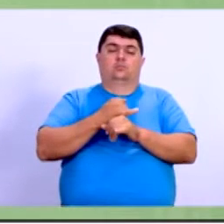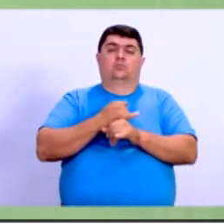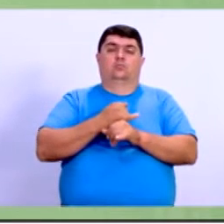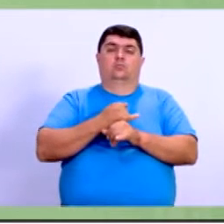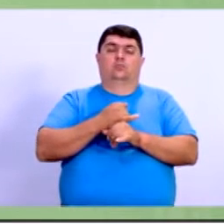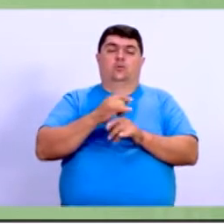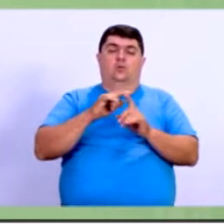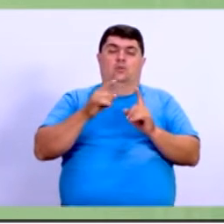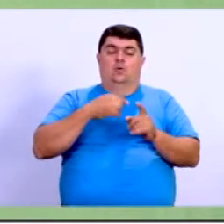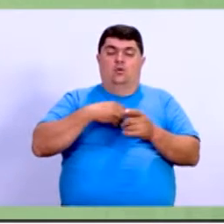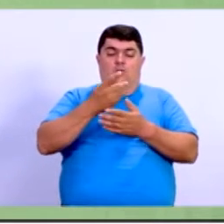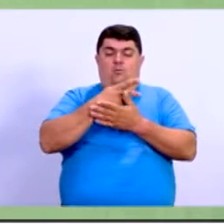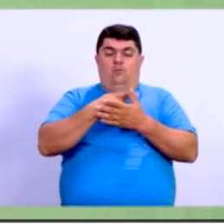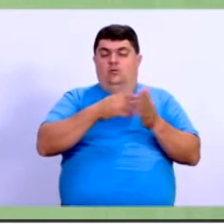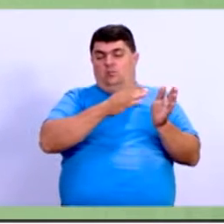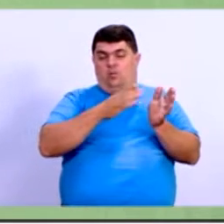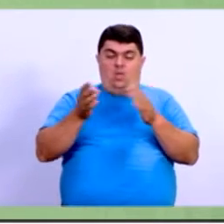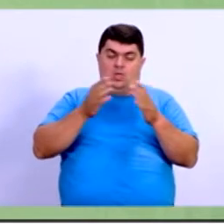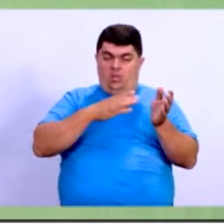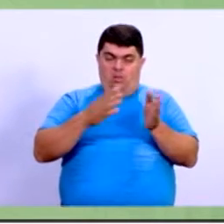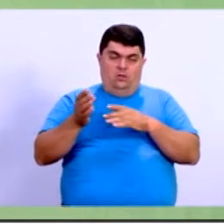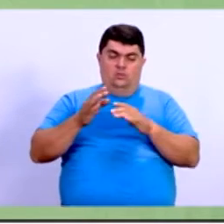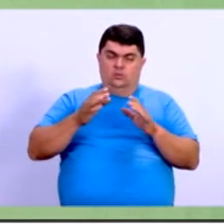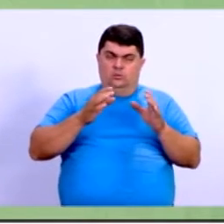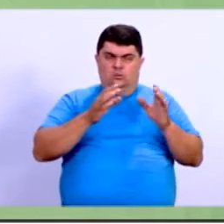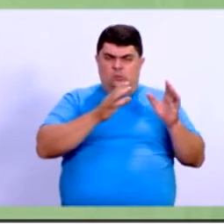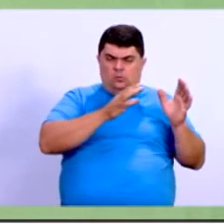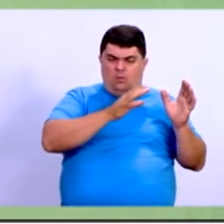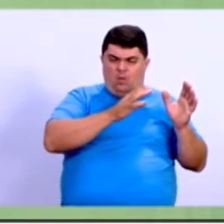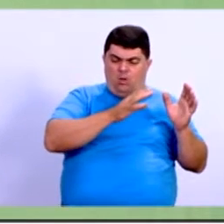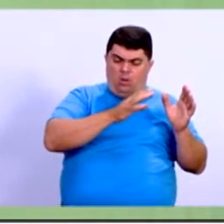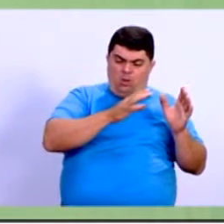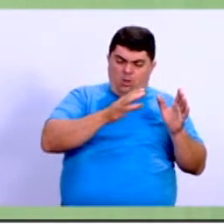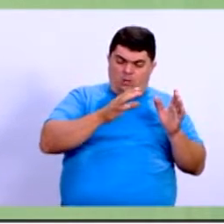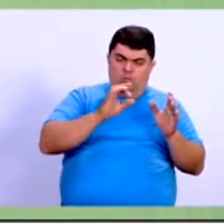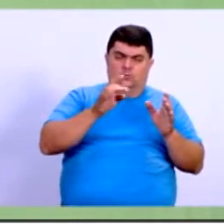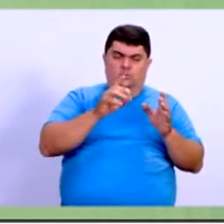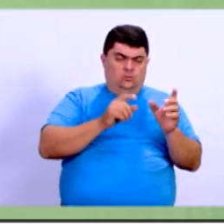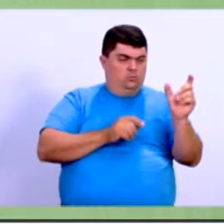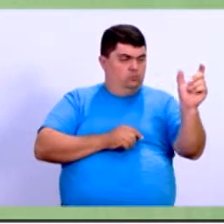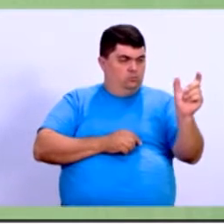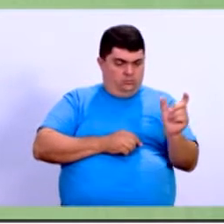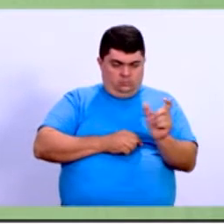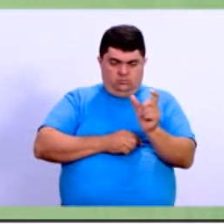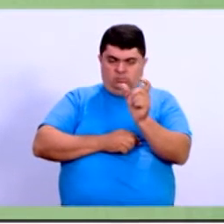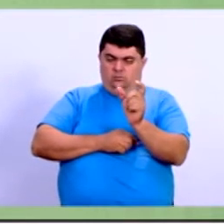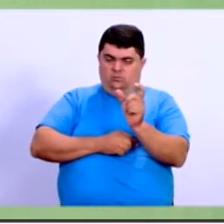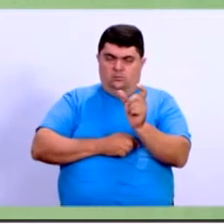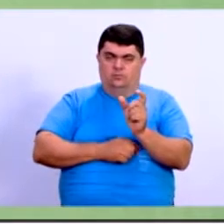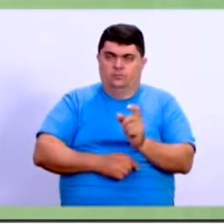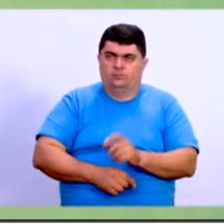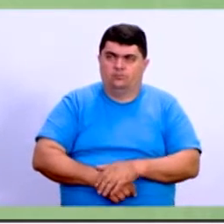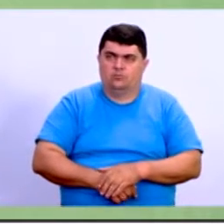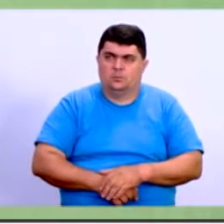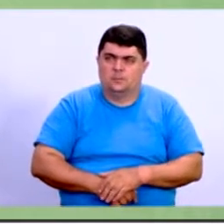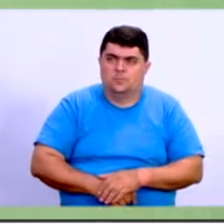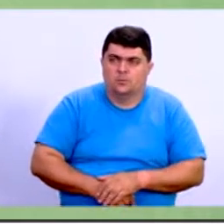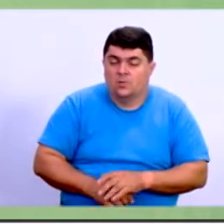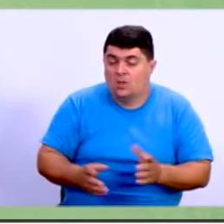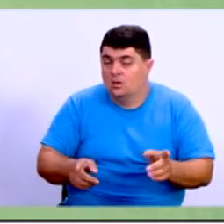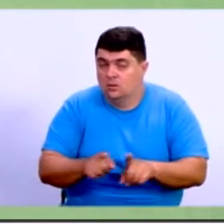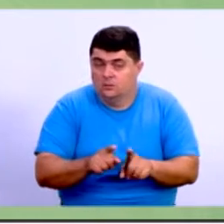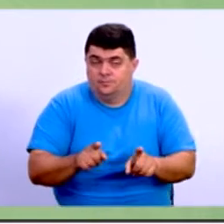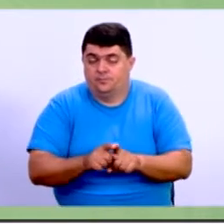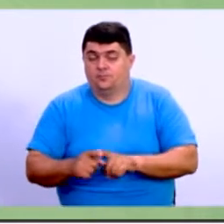não vou fazer o diagrama de sequência de todo um sistema, eu faço só de um pedaço do sistema. Mostra a sequência